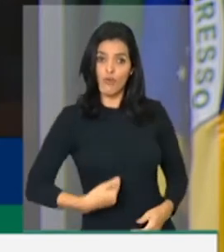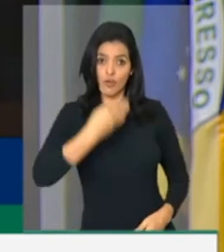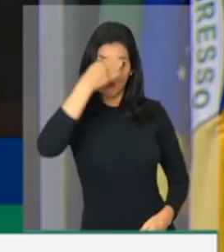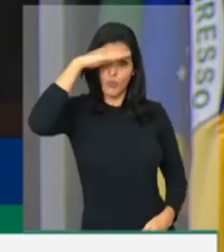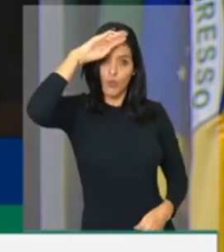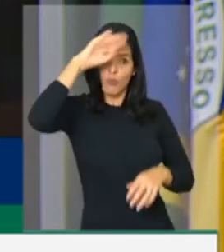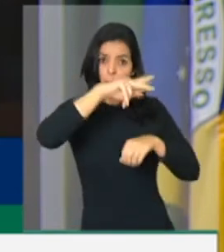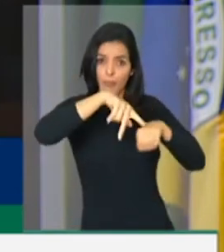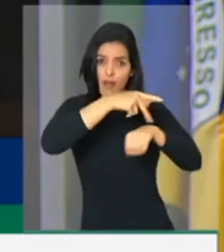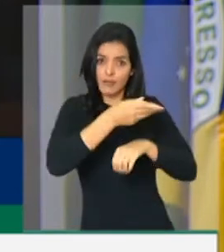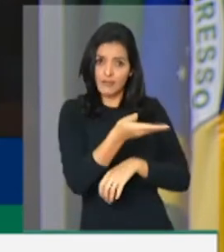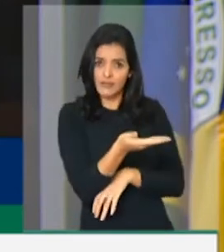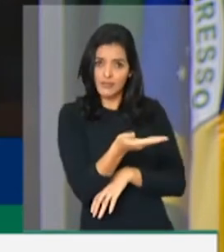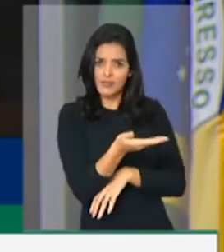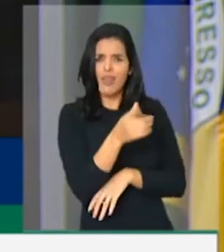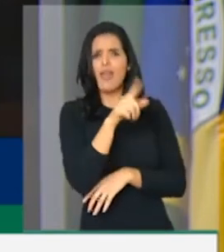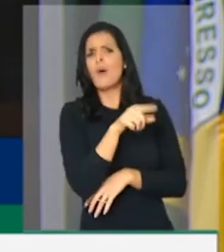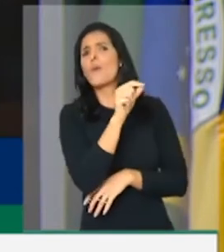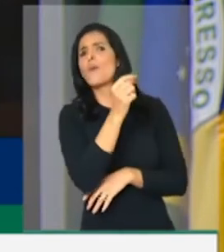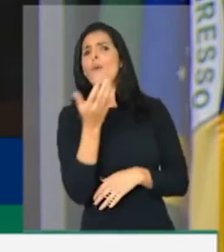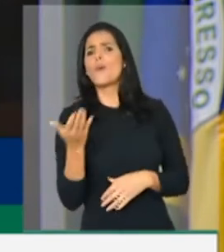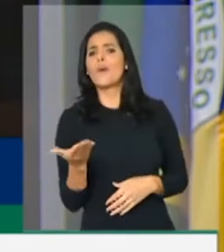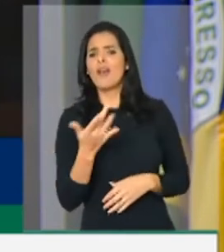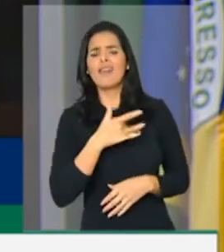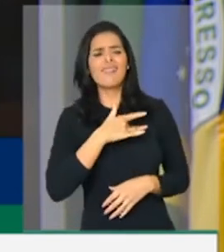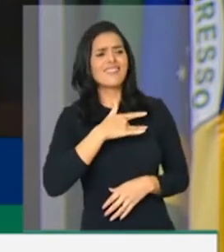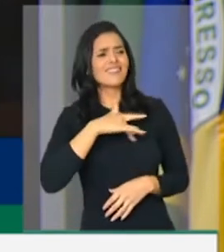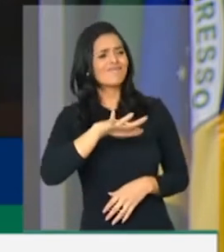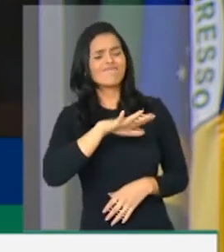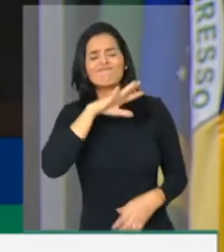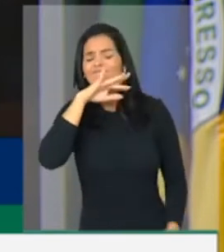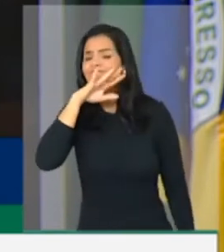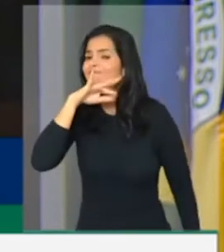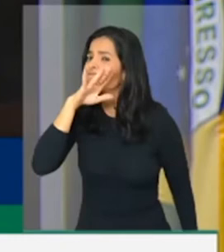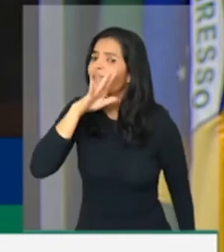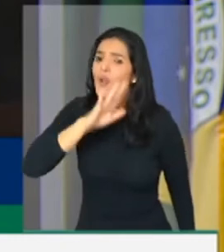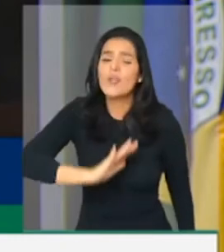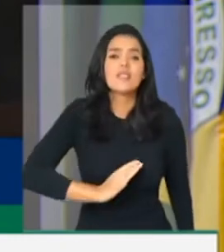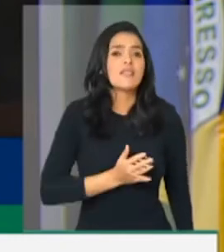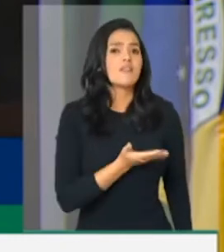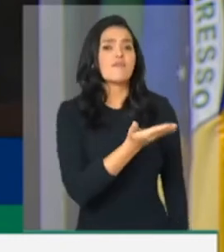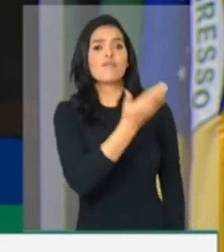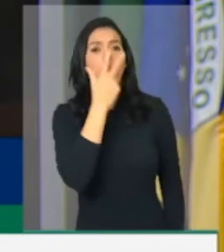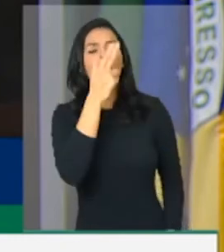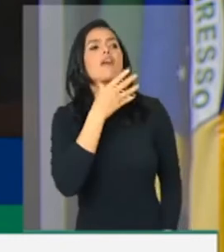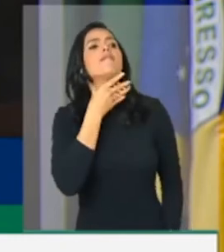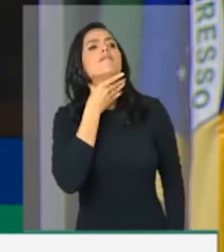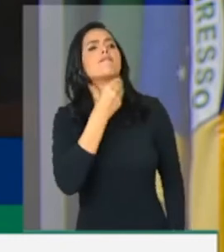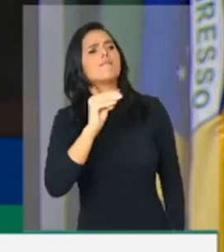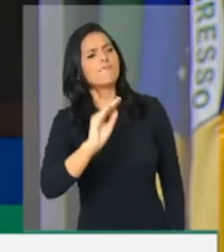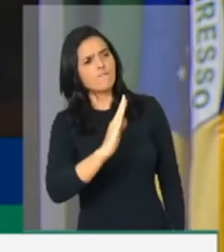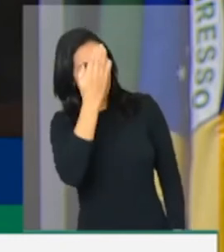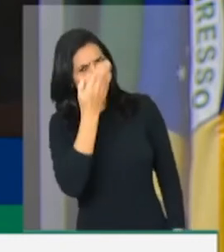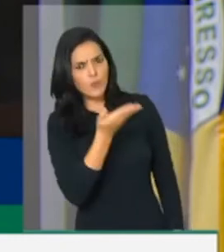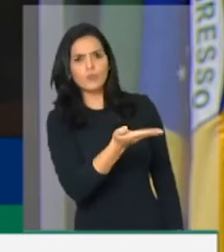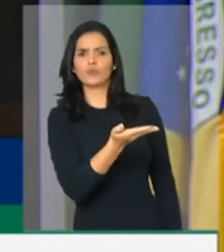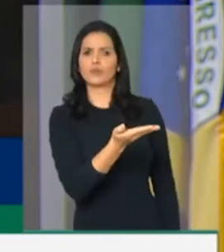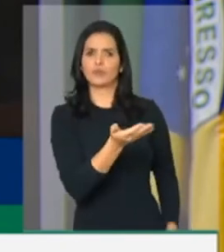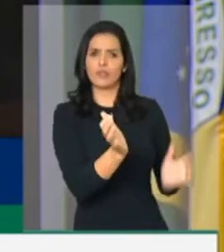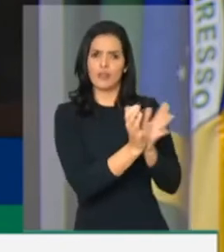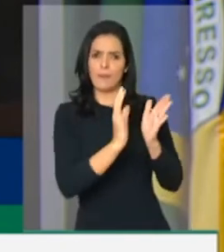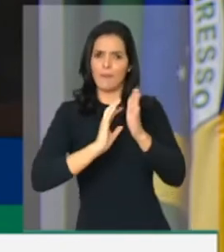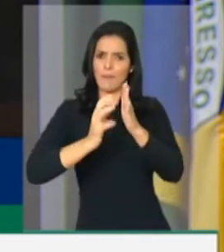Cuba isso é lamentável e uma verdadeira hipocrisia por parte